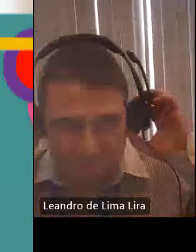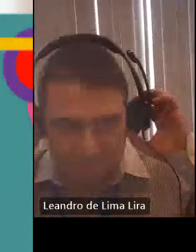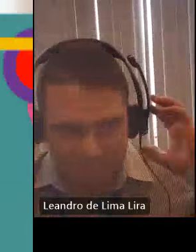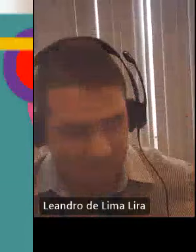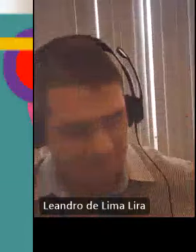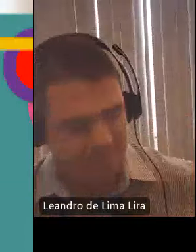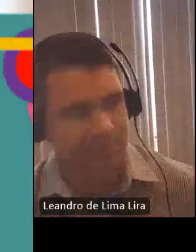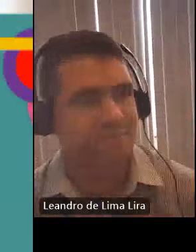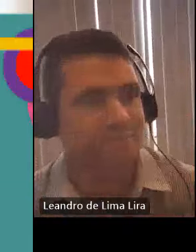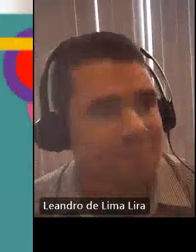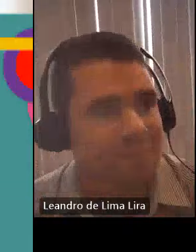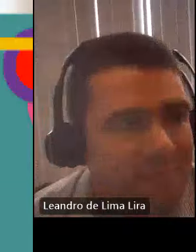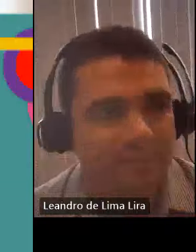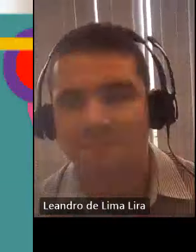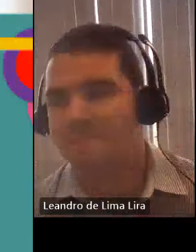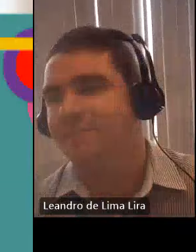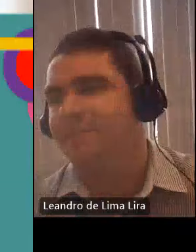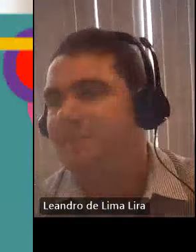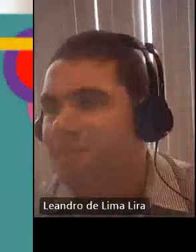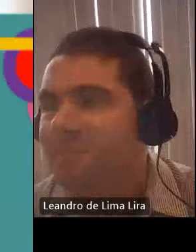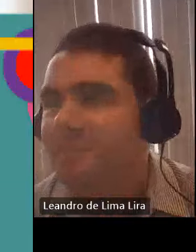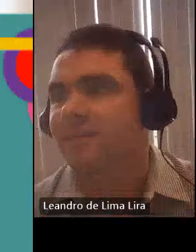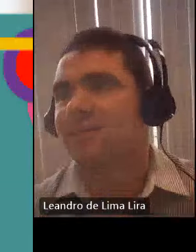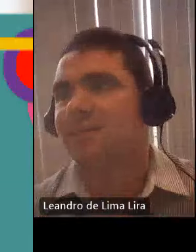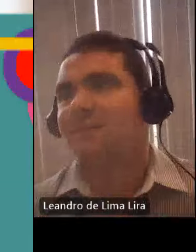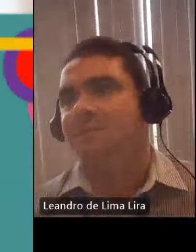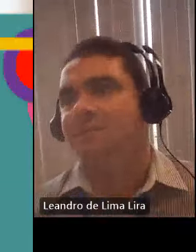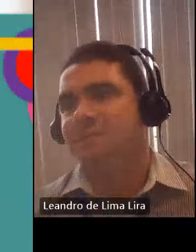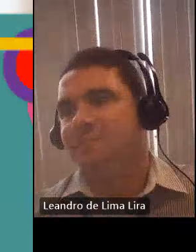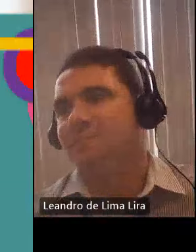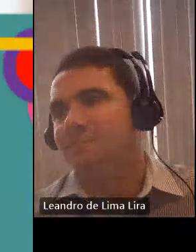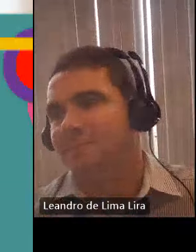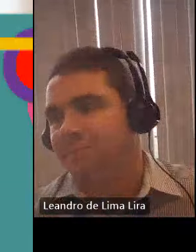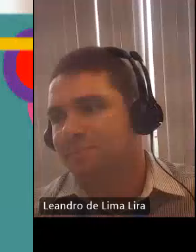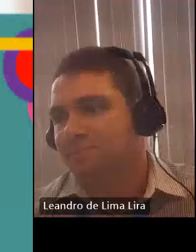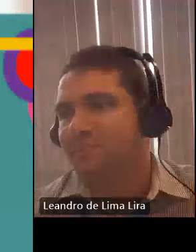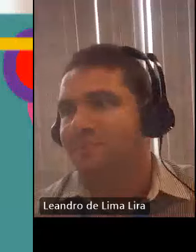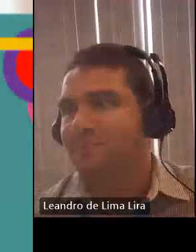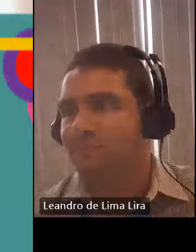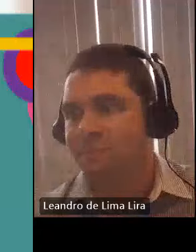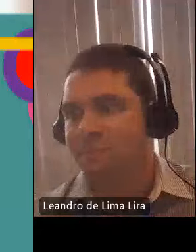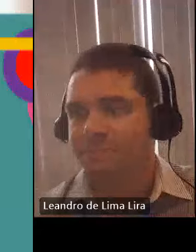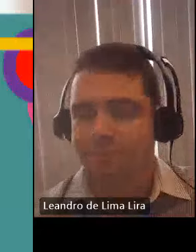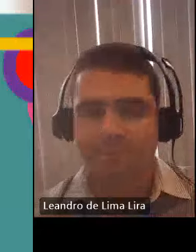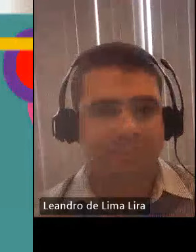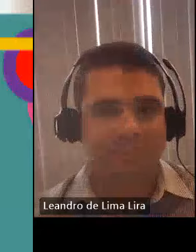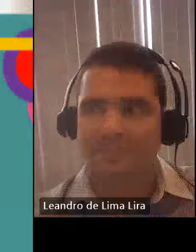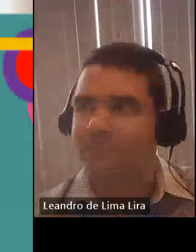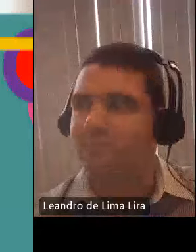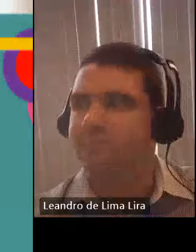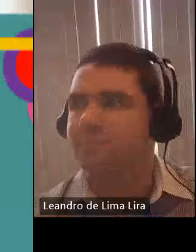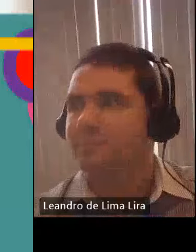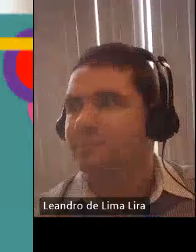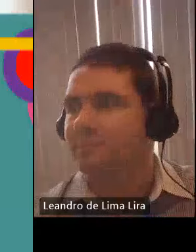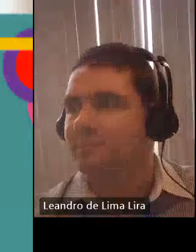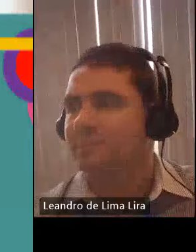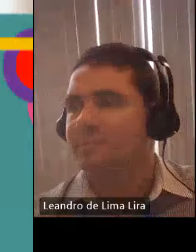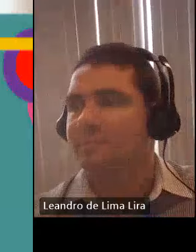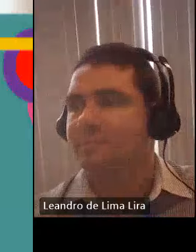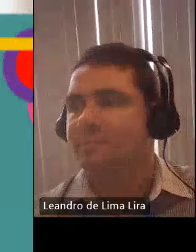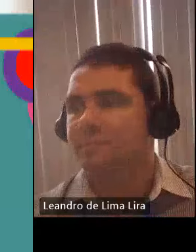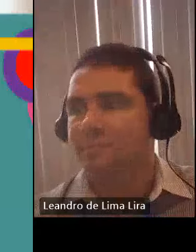aqui nesse nessa série de webinários é uma iniciativa muito an muito relevante então eu já queria começar